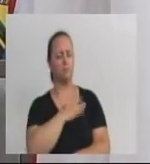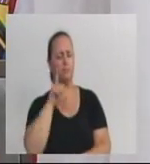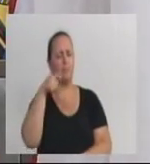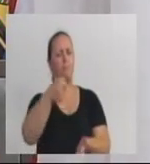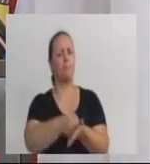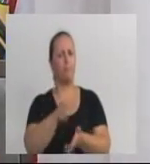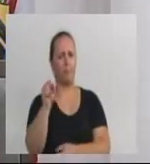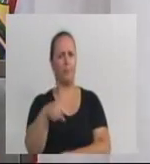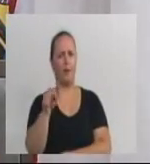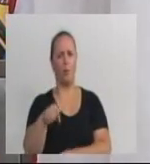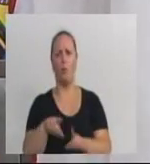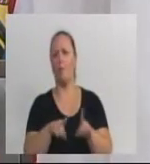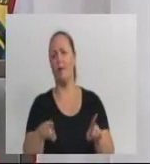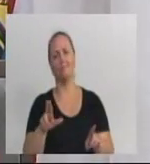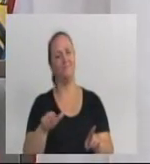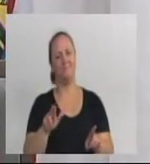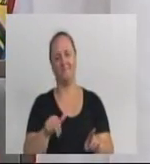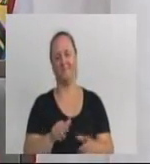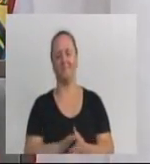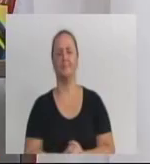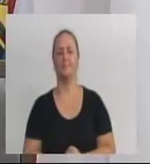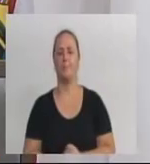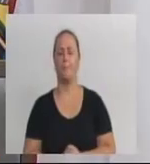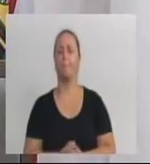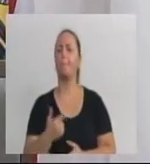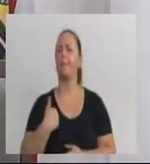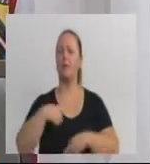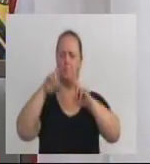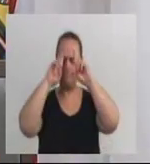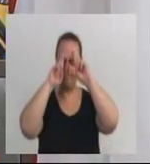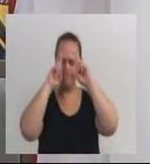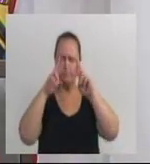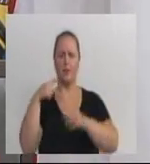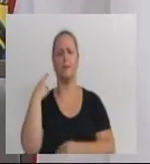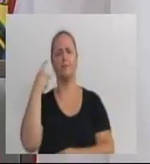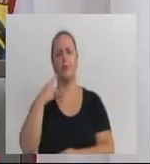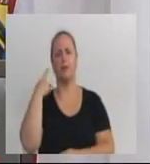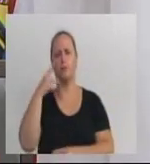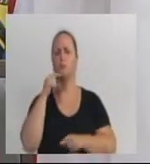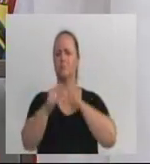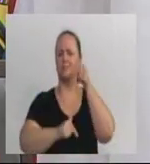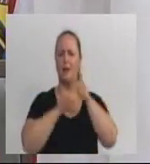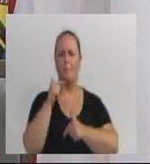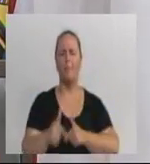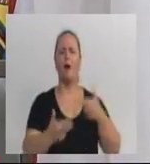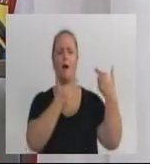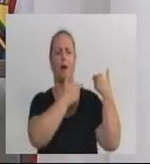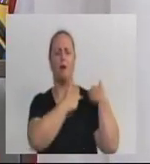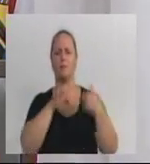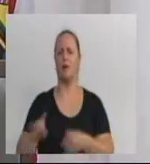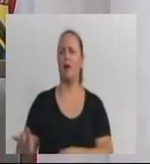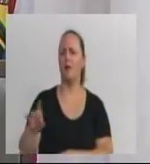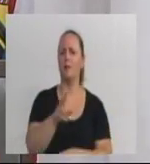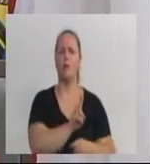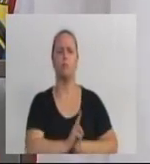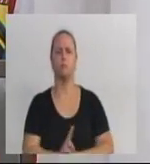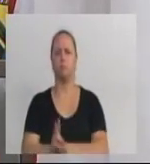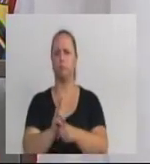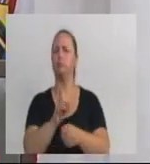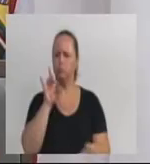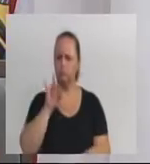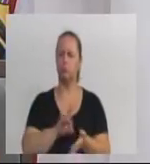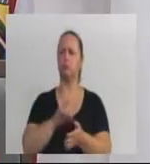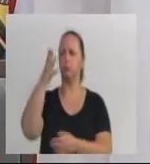aqui, eu quero dizer que eu respeito os vereadores no seu trabalho, na função de cada um, na fiscalização, vereador